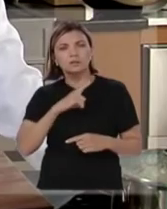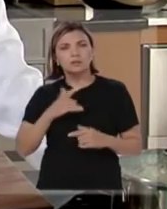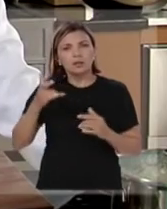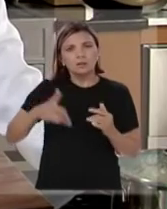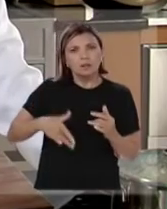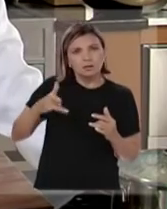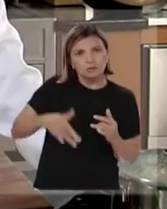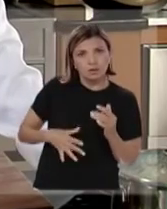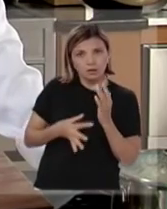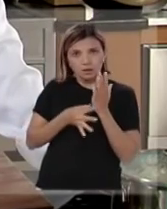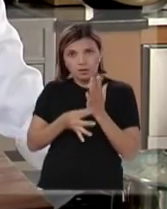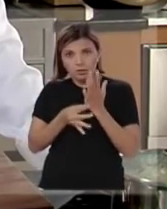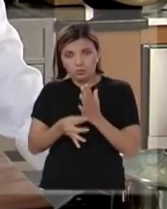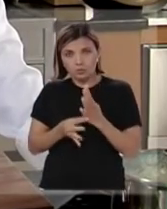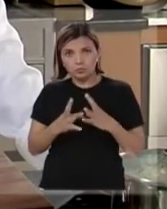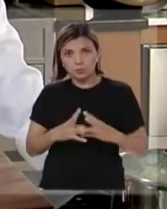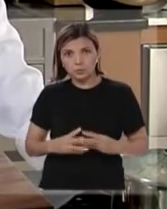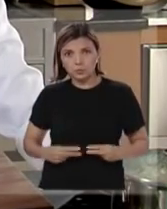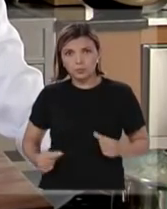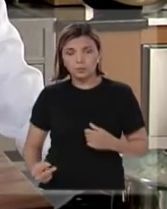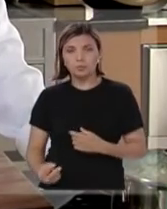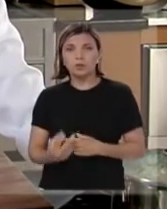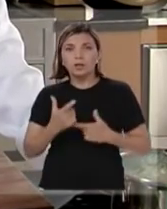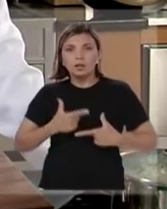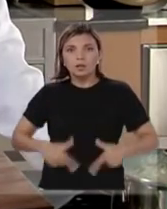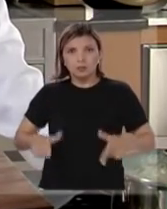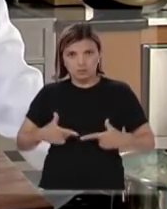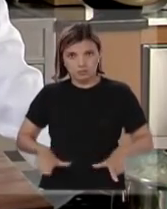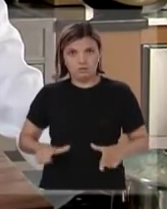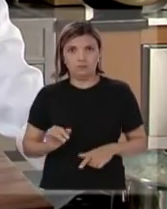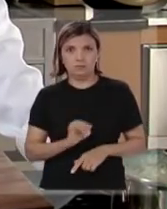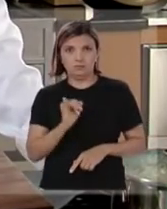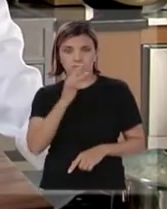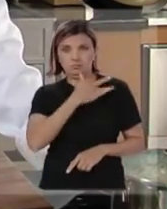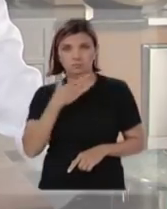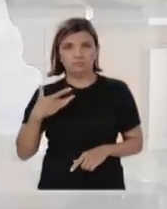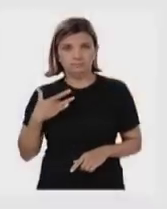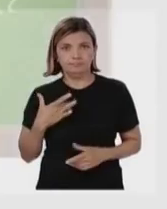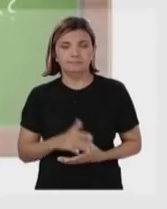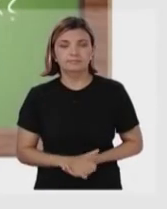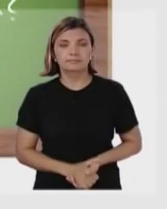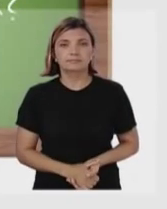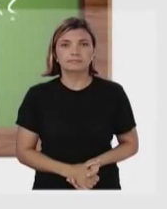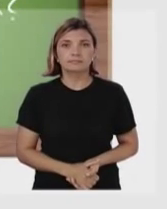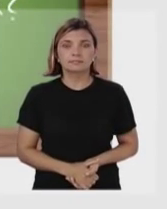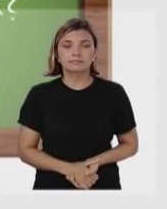faz diminuir a absorção de gordura pelo intestino, o que auxilia em benefícios da nossa saúde.